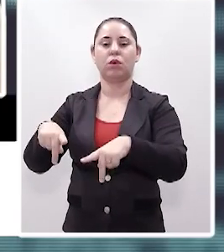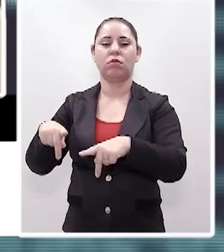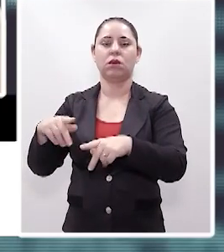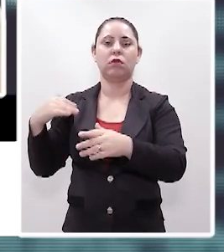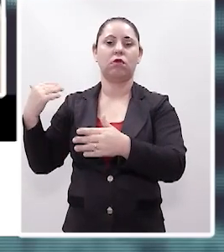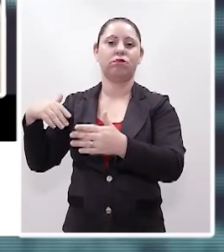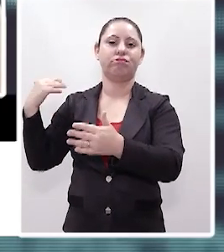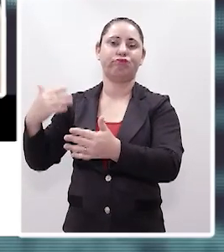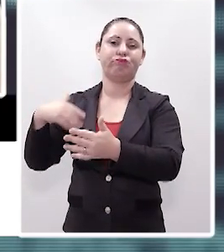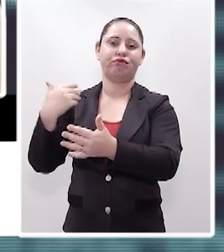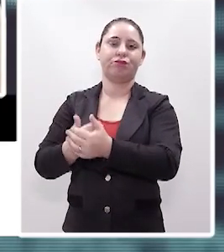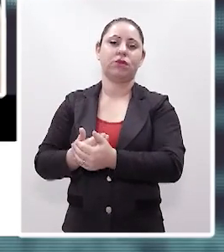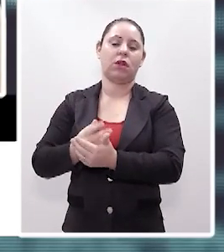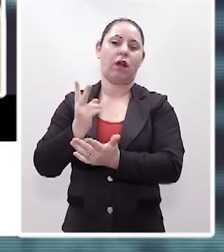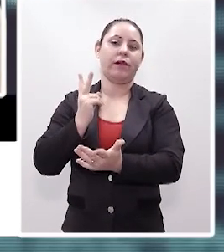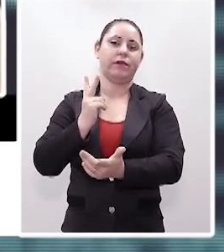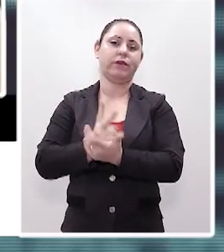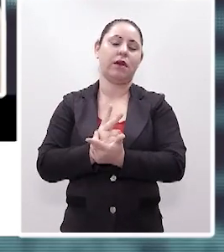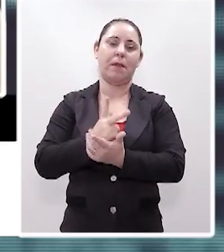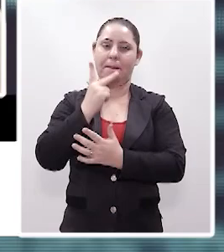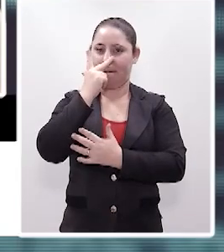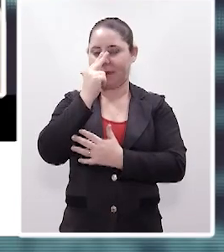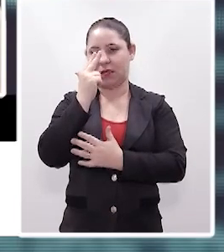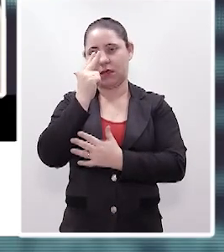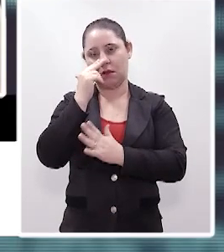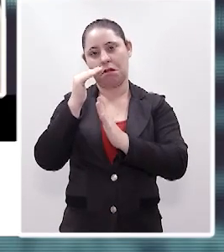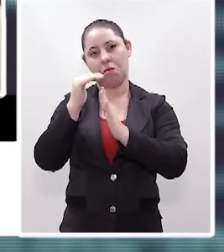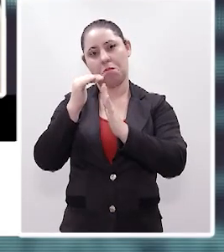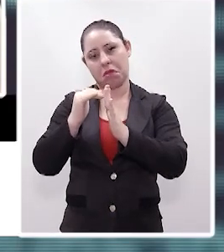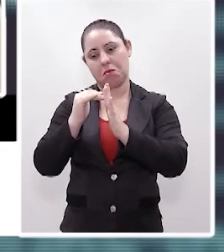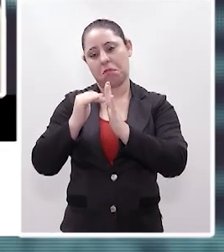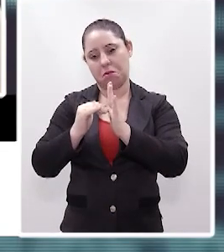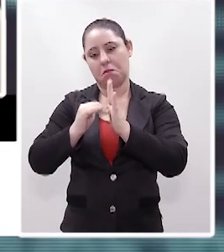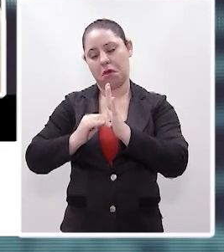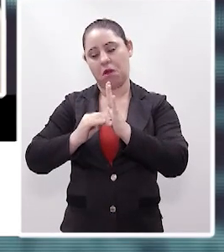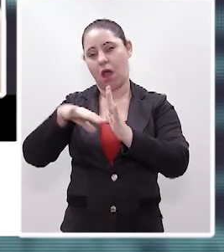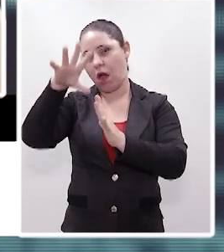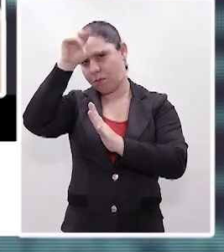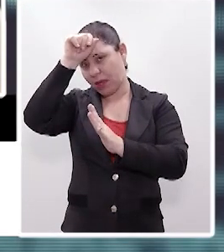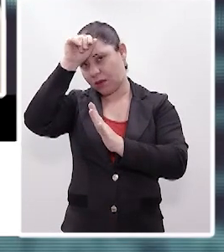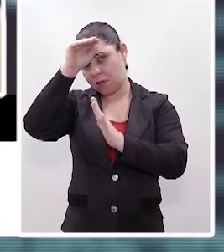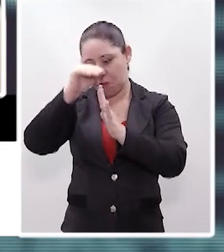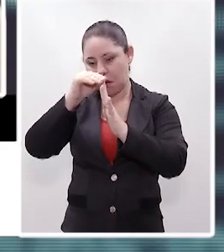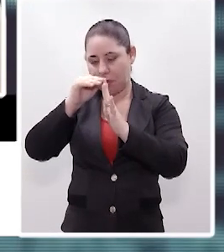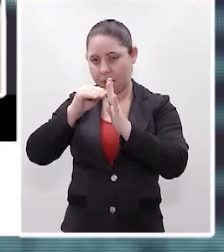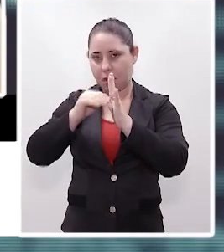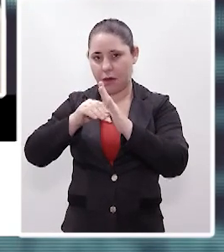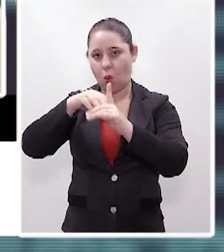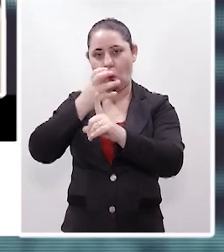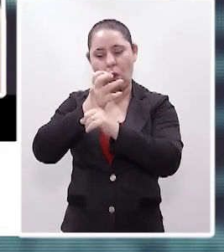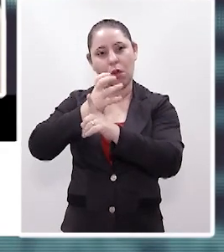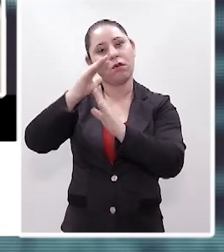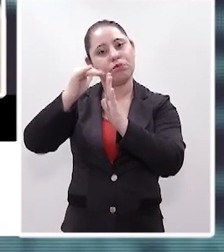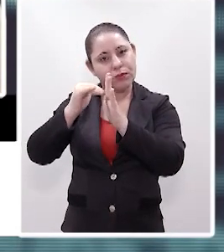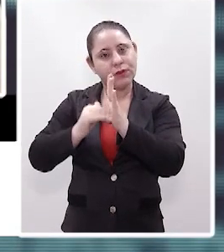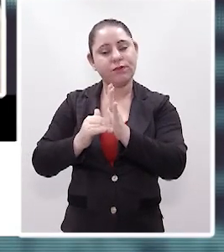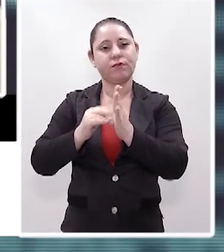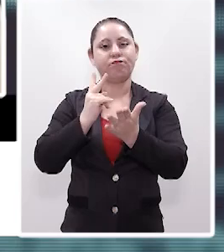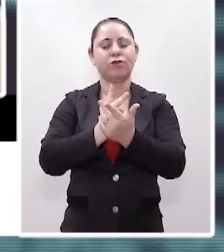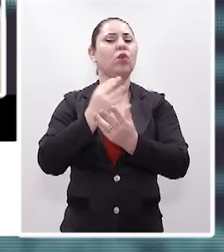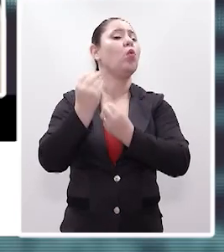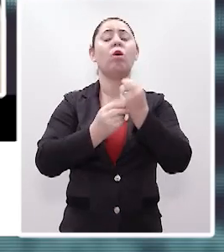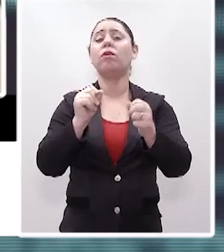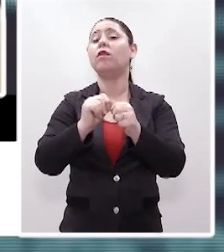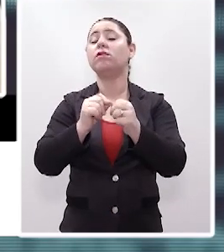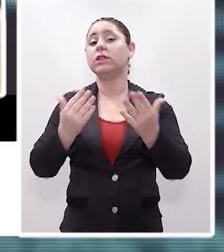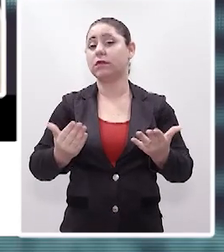já desde sempre, já vem um pouco menos, né? Vem com menos. Então, como é que